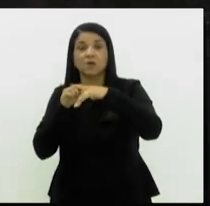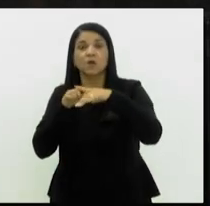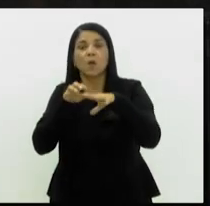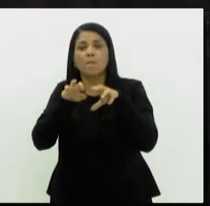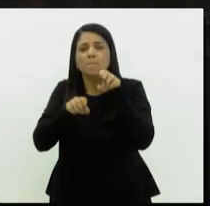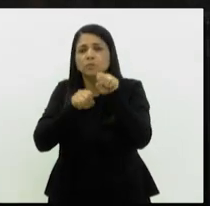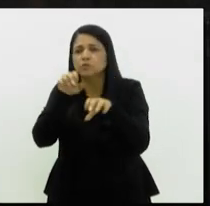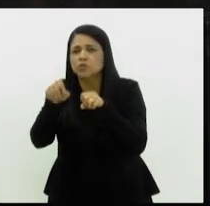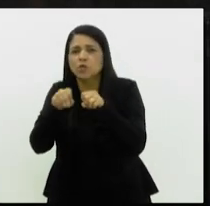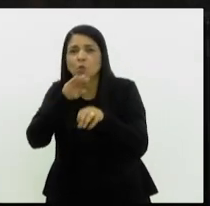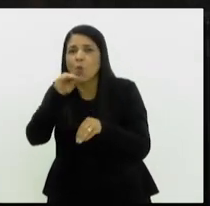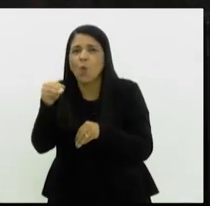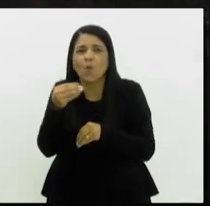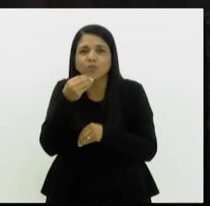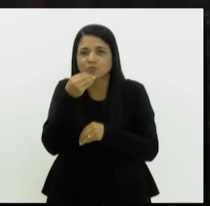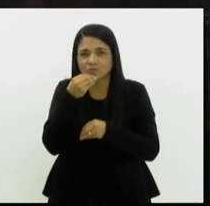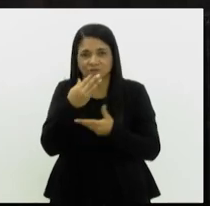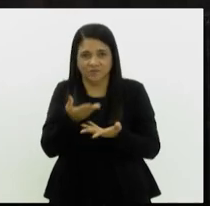novas oportunidades.